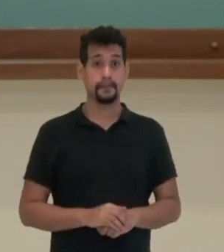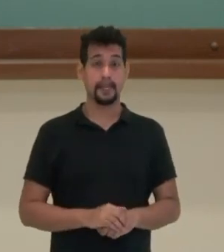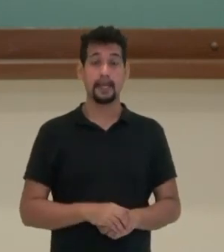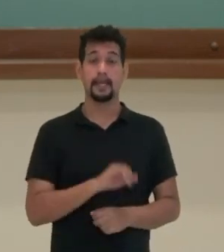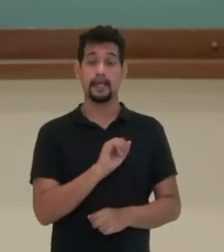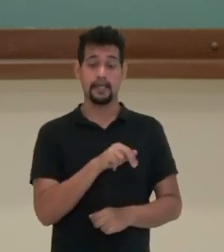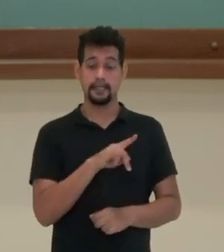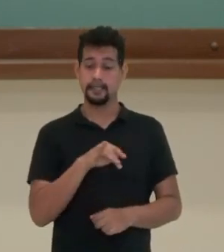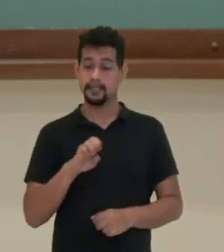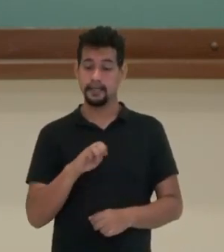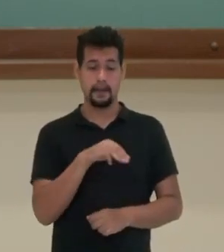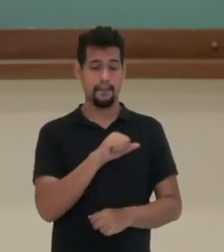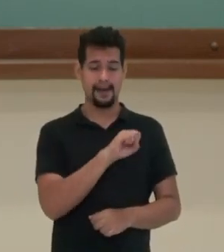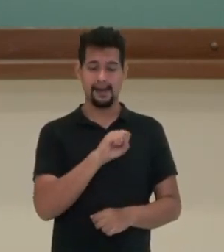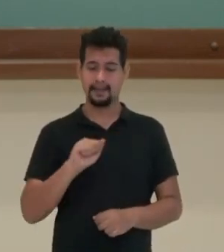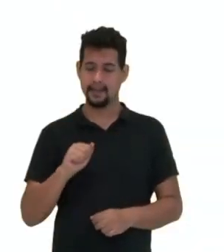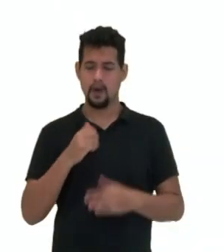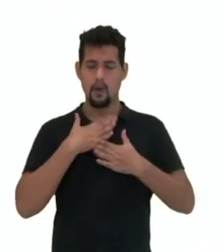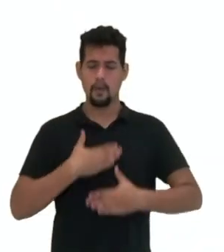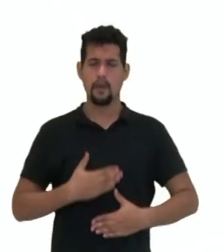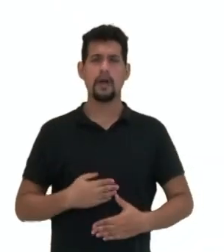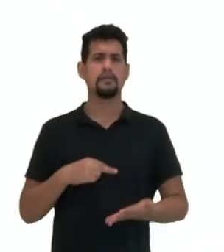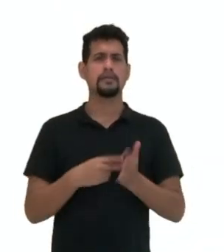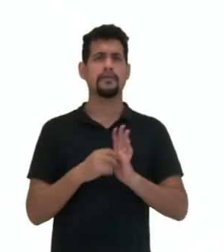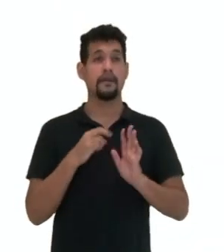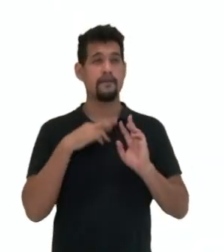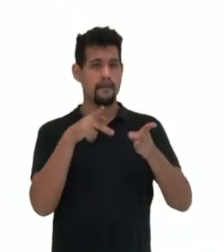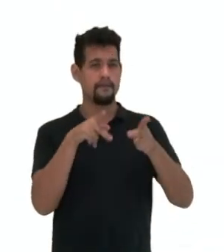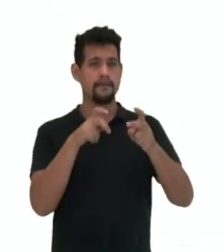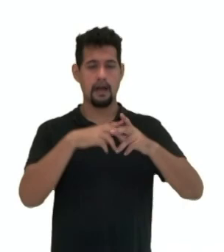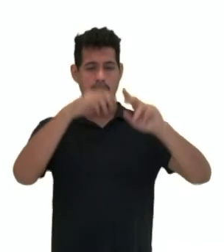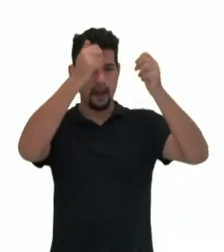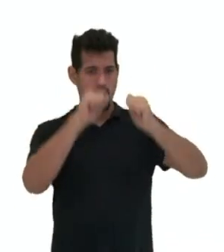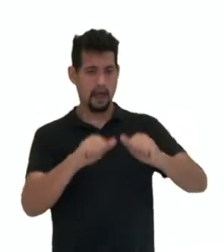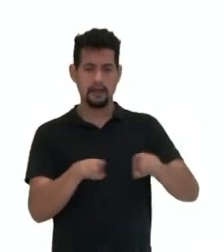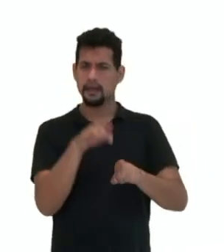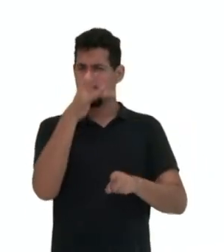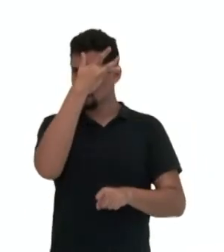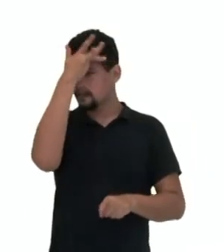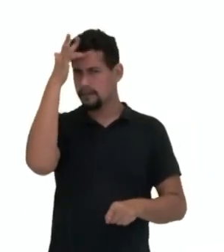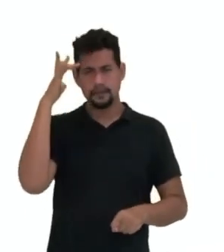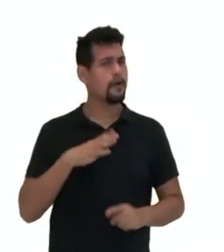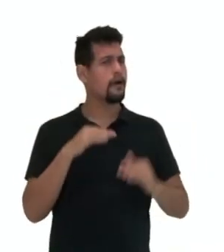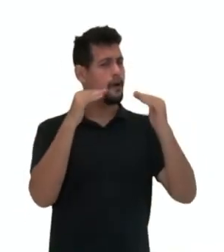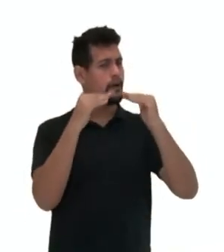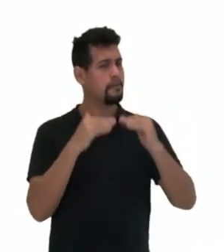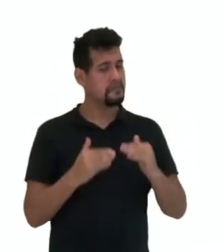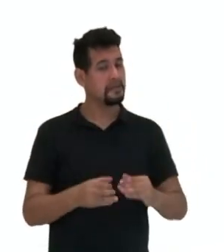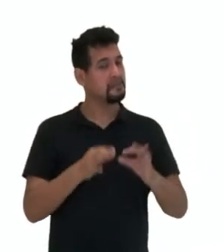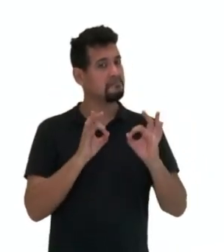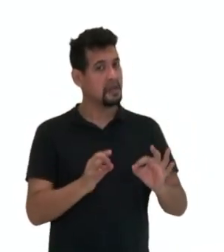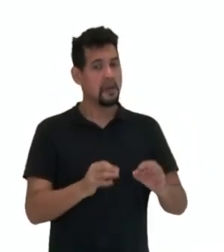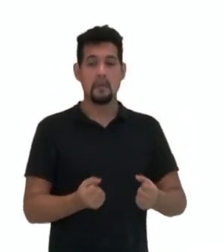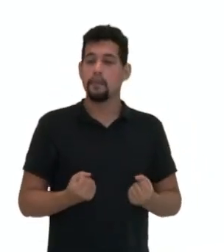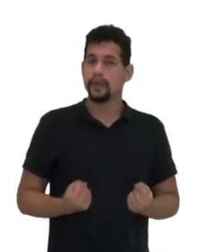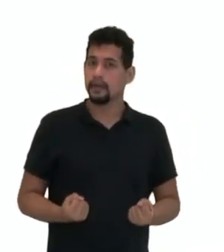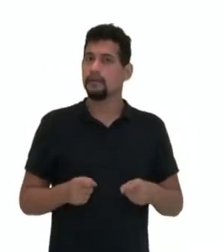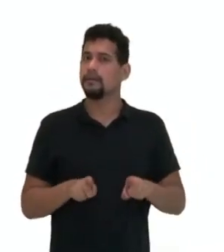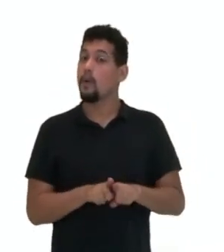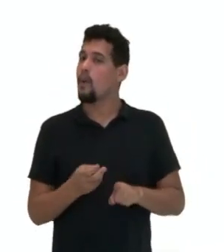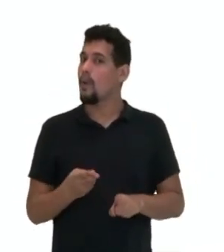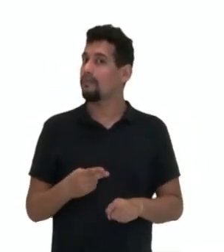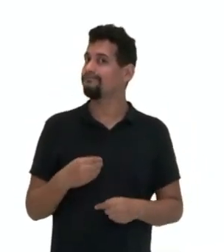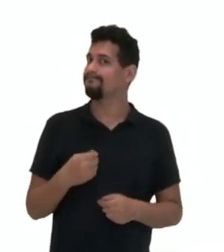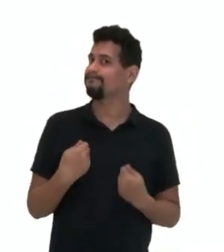Corporal. O que ele faz? Ele vai avaliar se a pessoa está dentro do peso em relação à altura. Então,